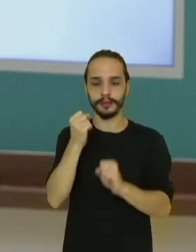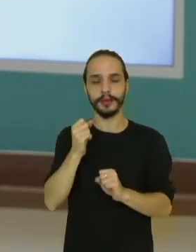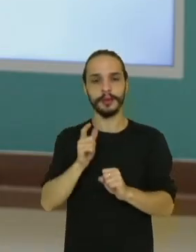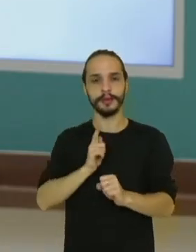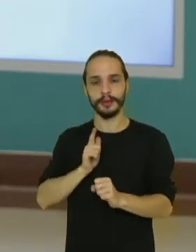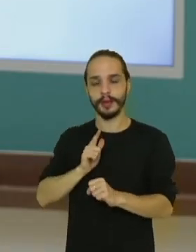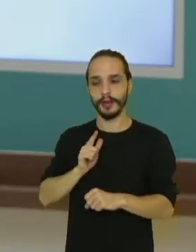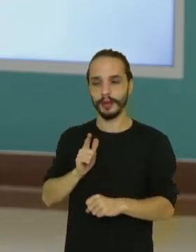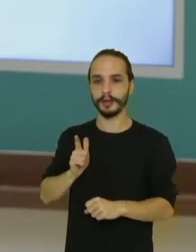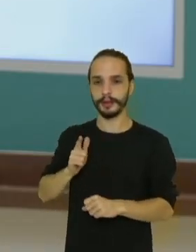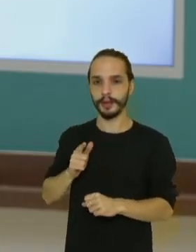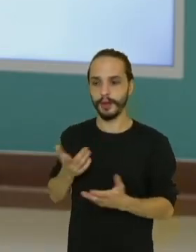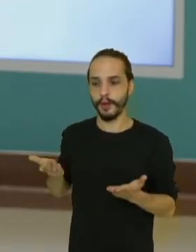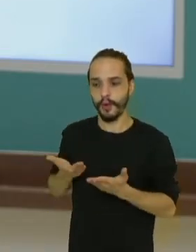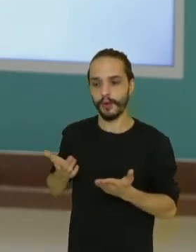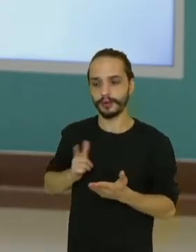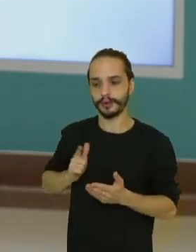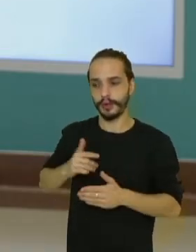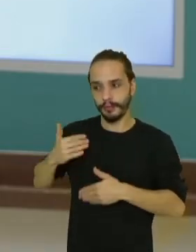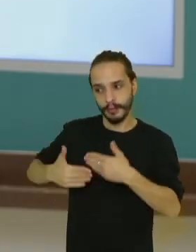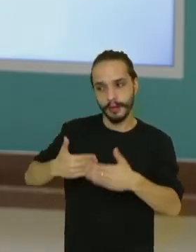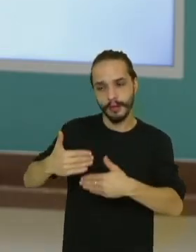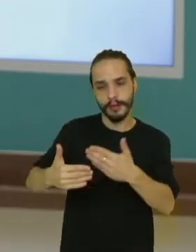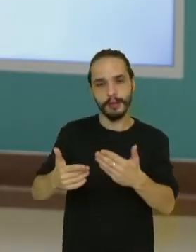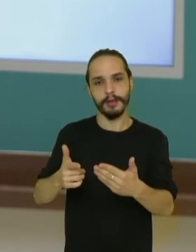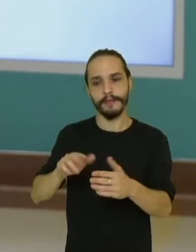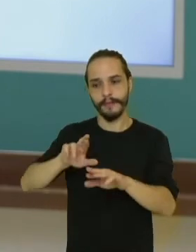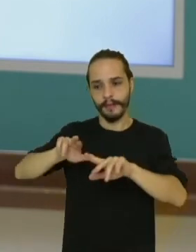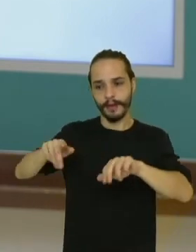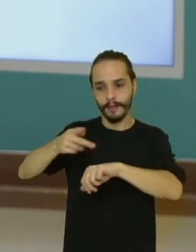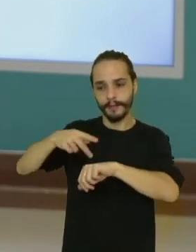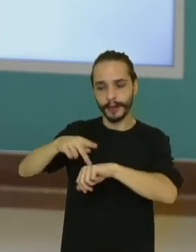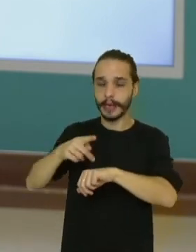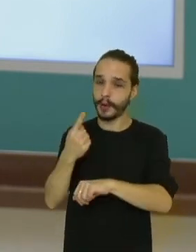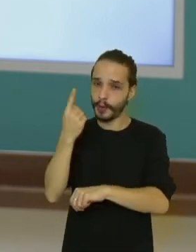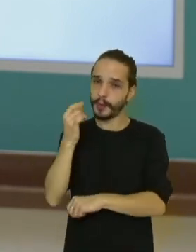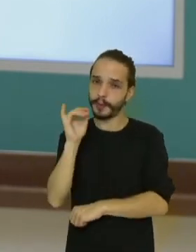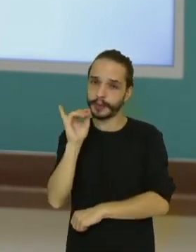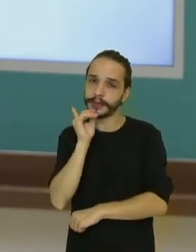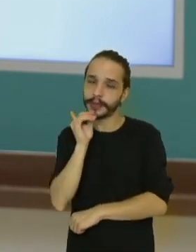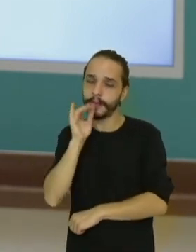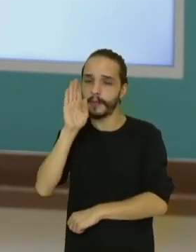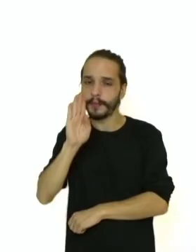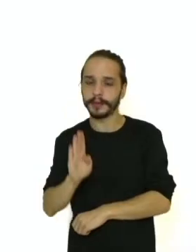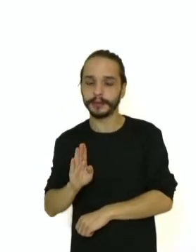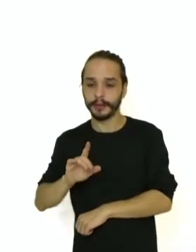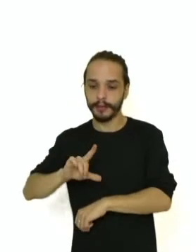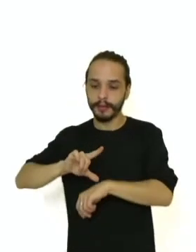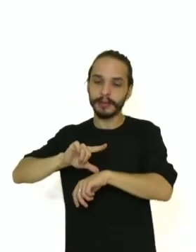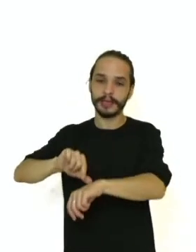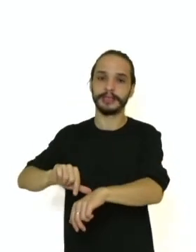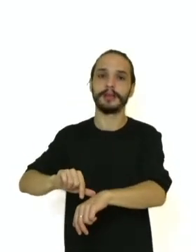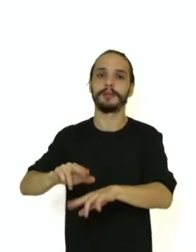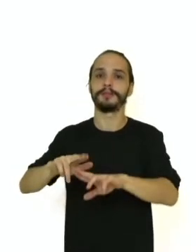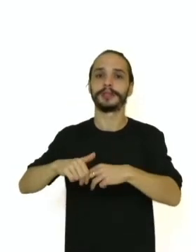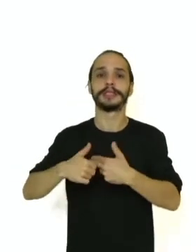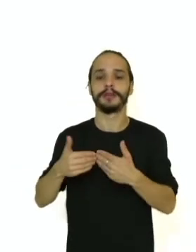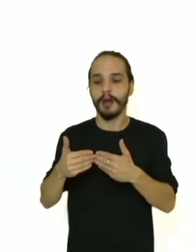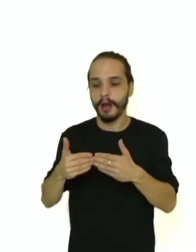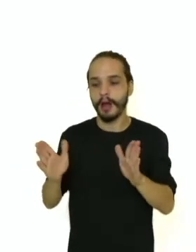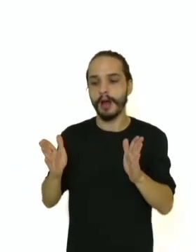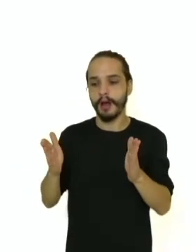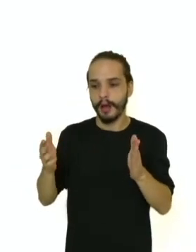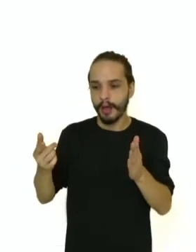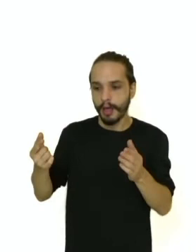essa industrialização de forma tardia. Então, olha lá, a industrialização tardia ocorreu a partir da abertura do mercado